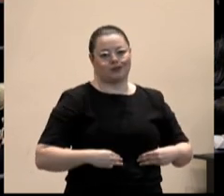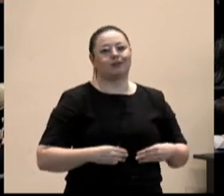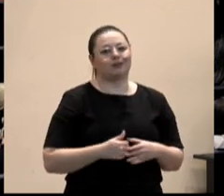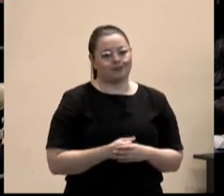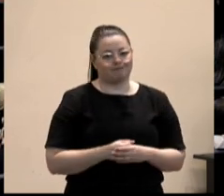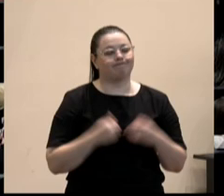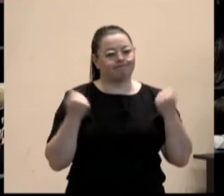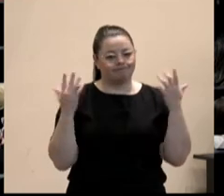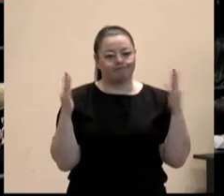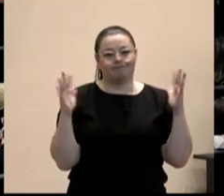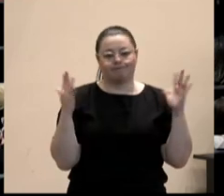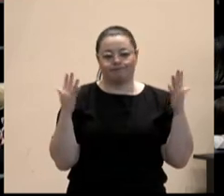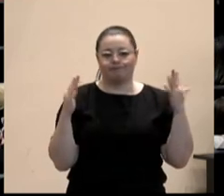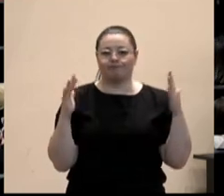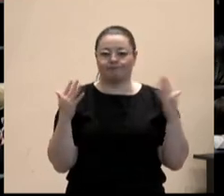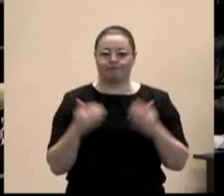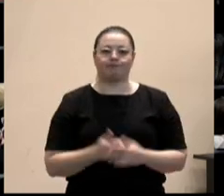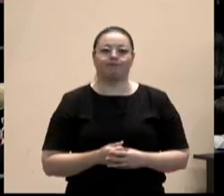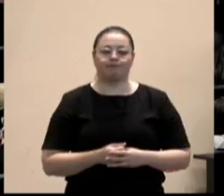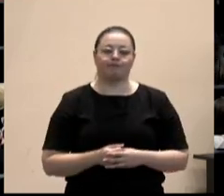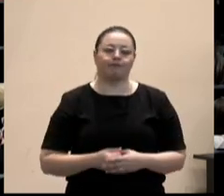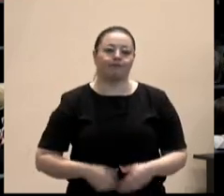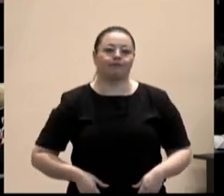Uhul! É?